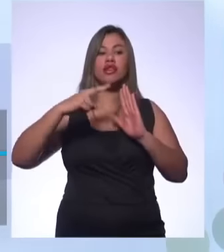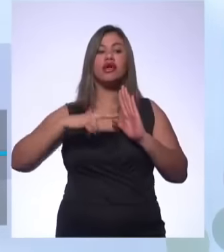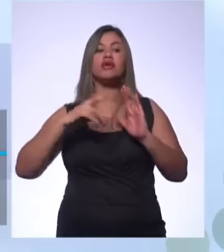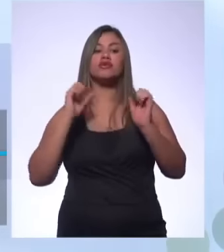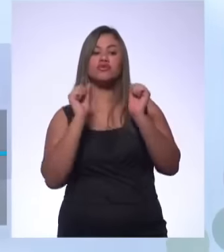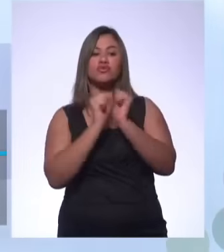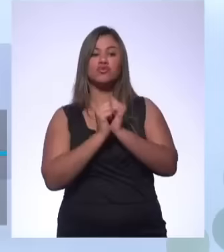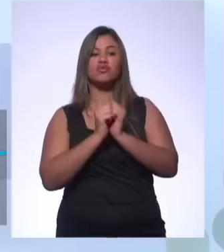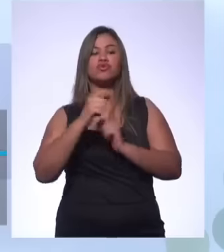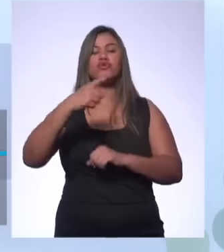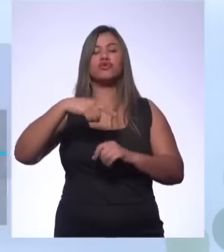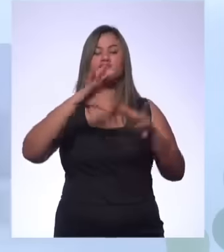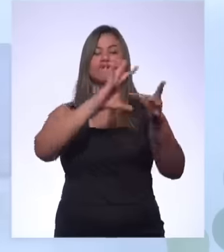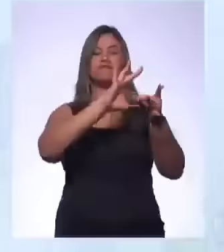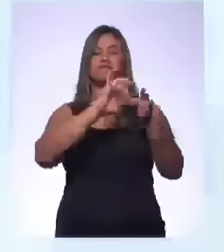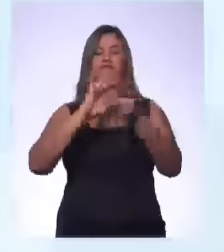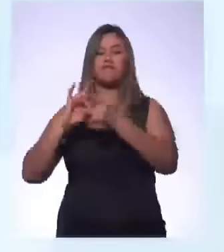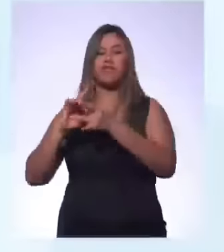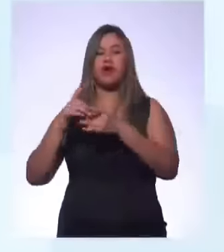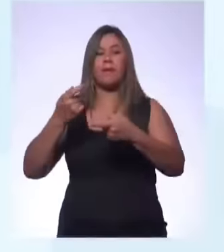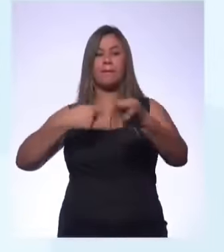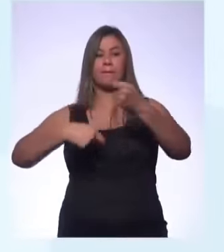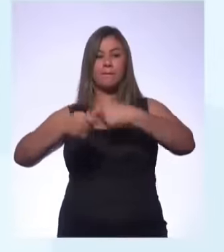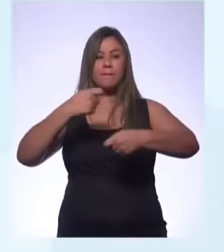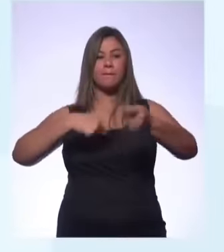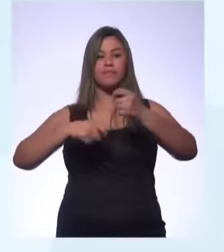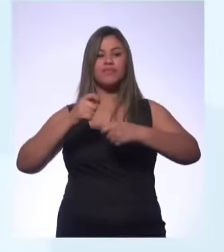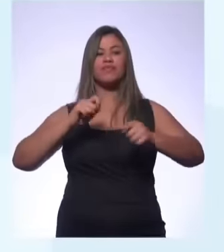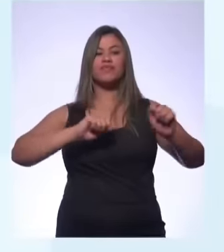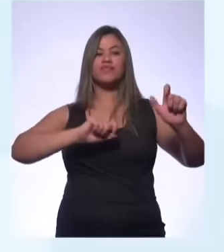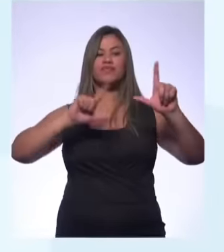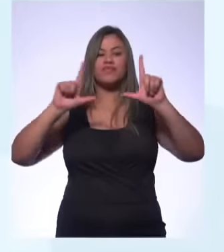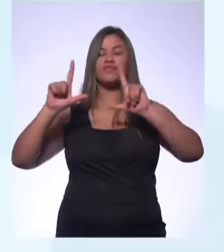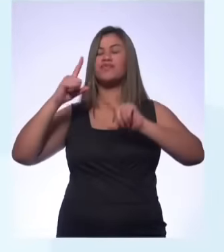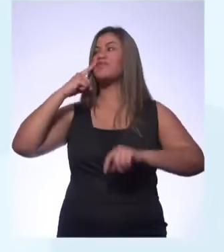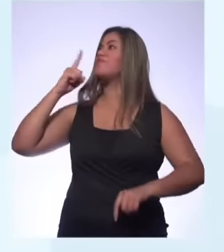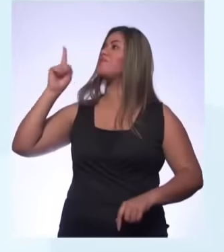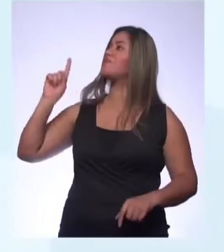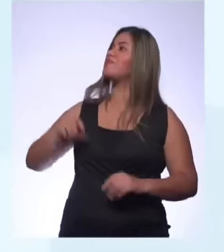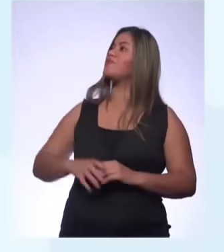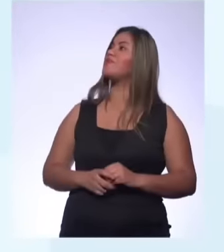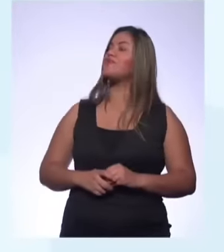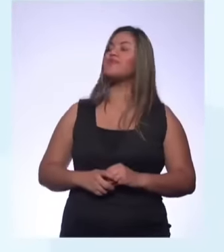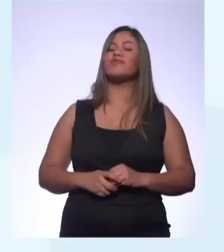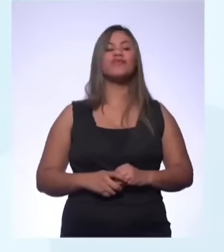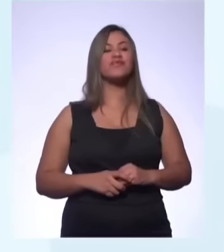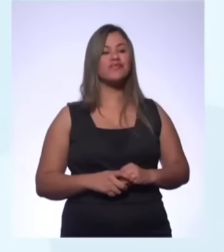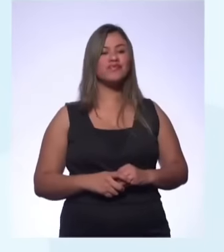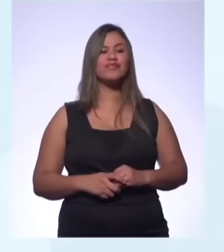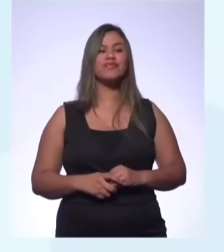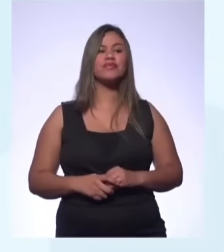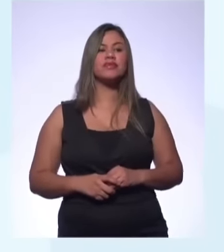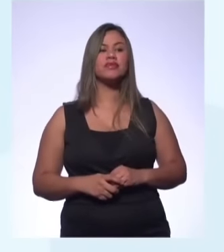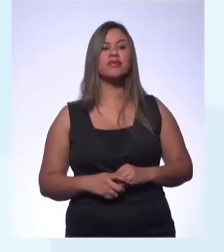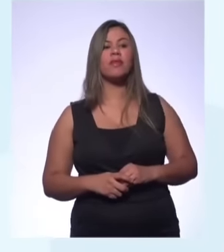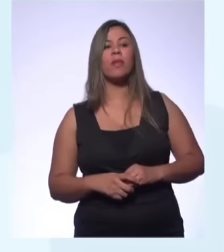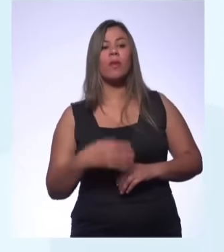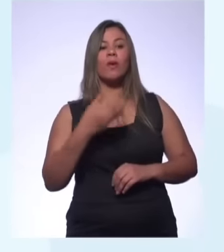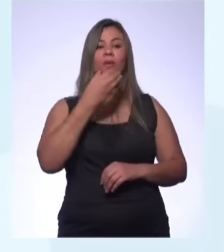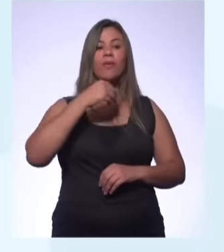ler uma contextualização sobre os mercadores. Eu vou colocar no texto aqui, ó, mercadores e aventureiros, o caso de